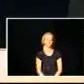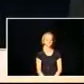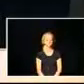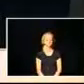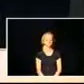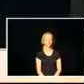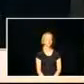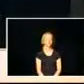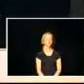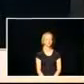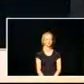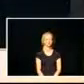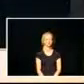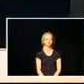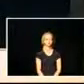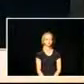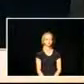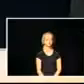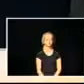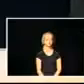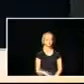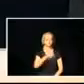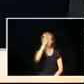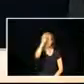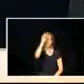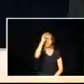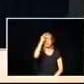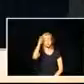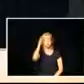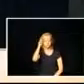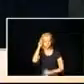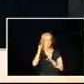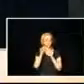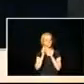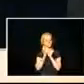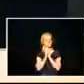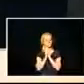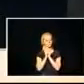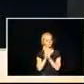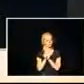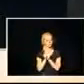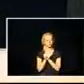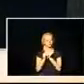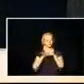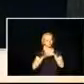aqueles que nos acompanham nesta noite,